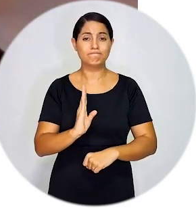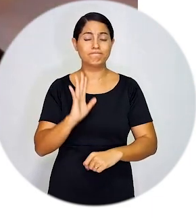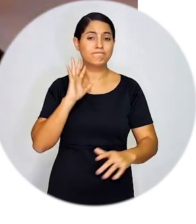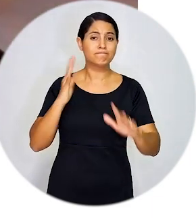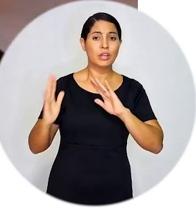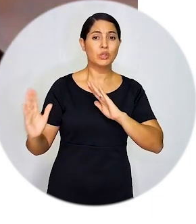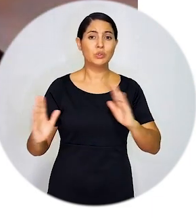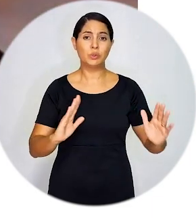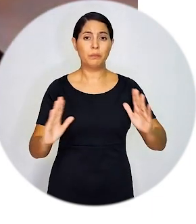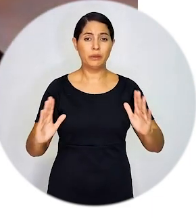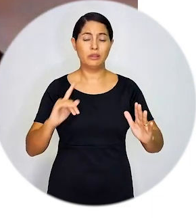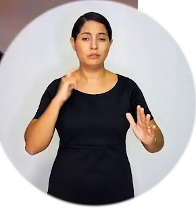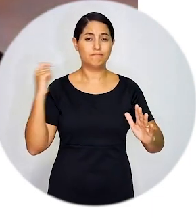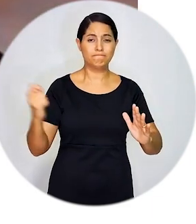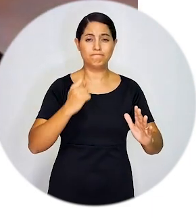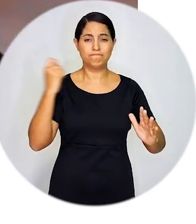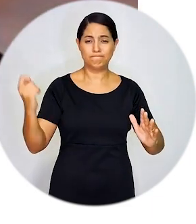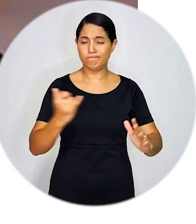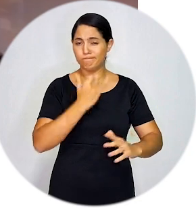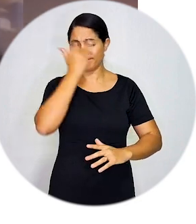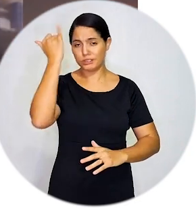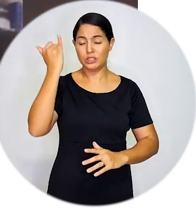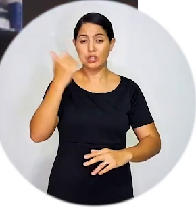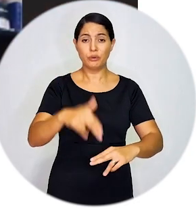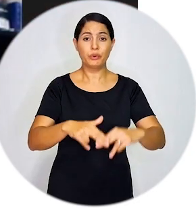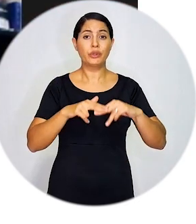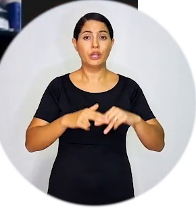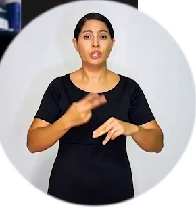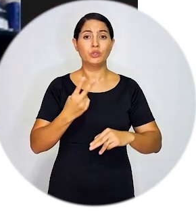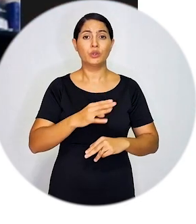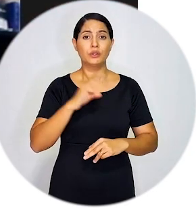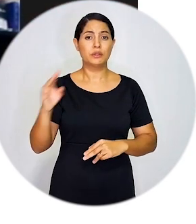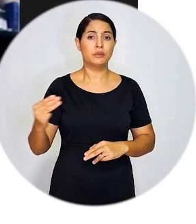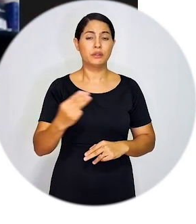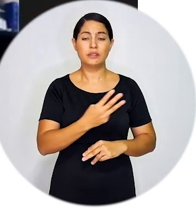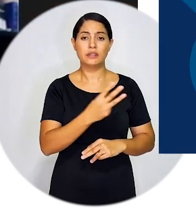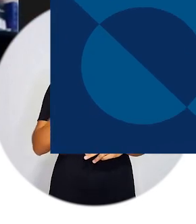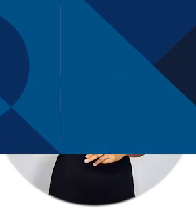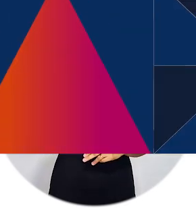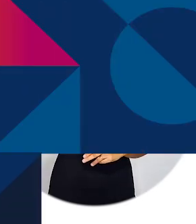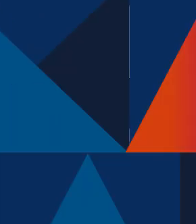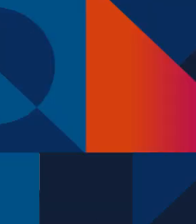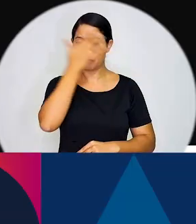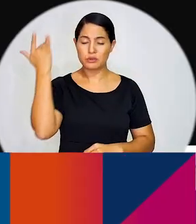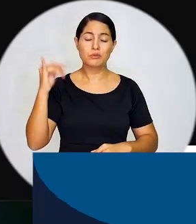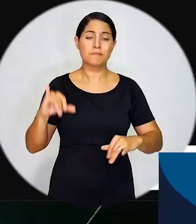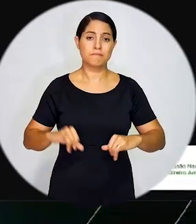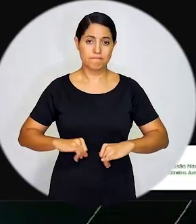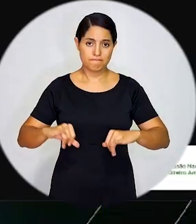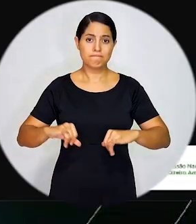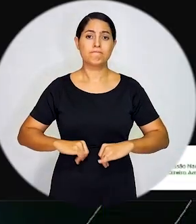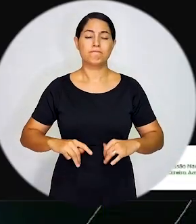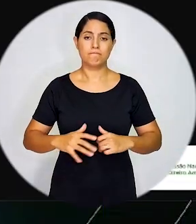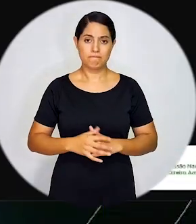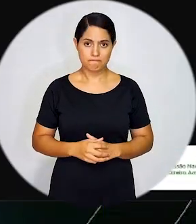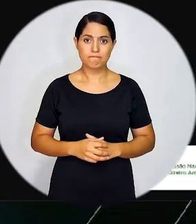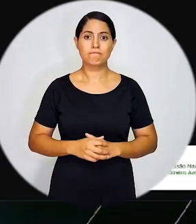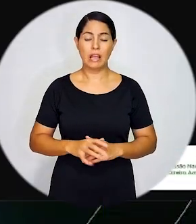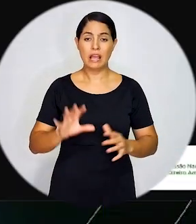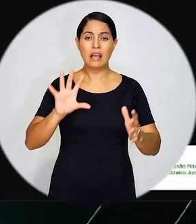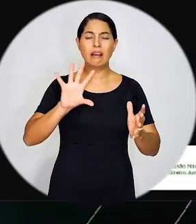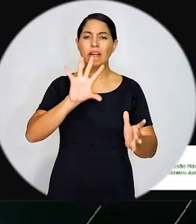mais de 2 milhões e 300 mil pessoas no Rio Grande do Sul. As mudanças climáticas,